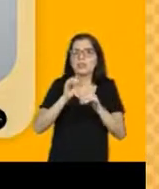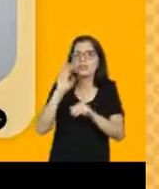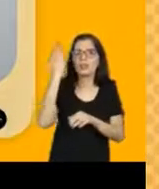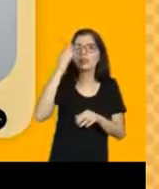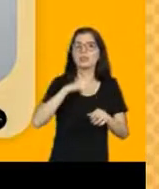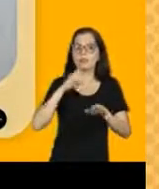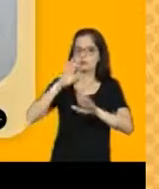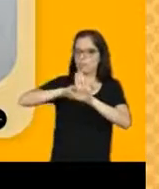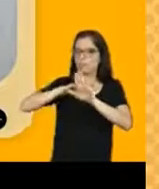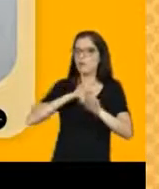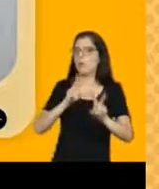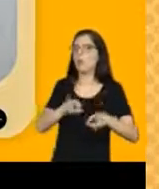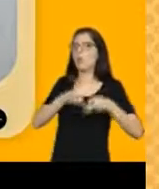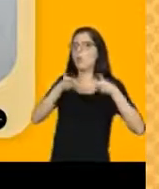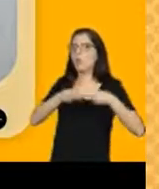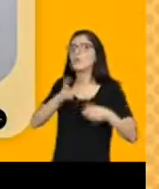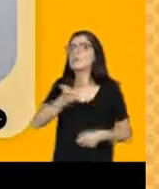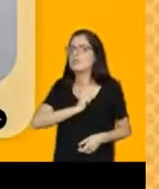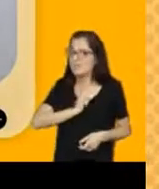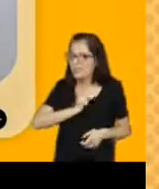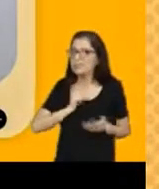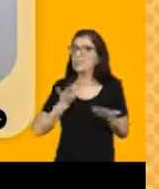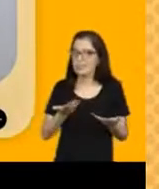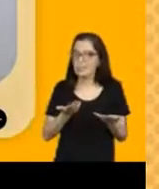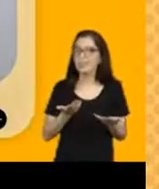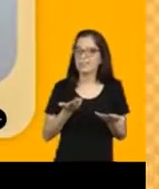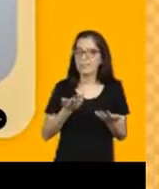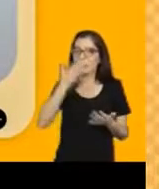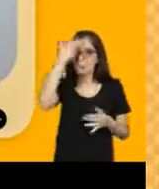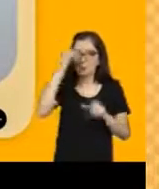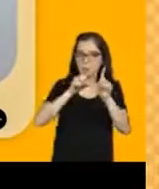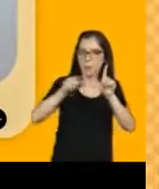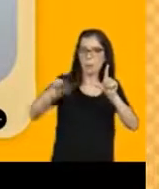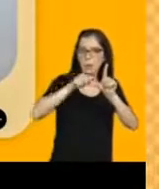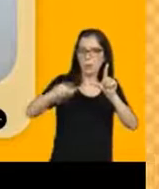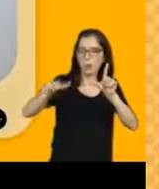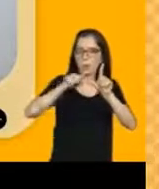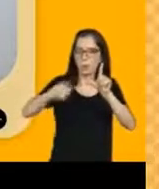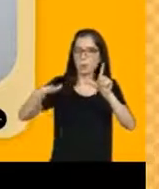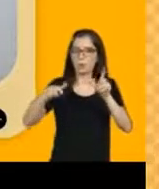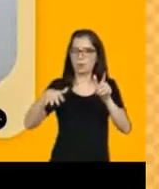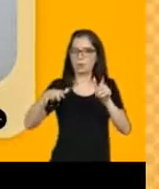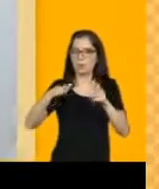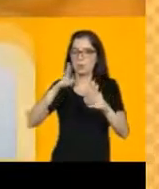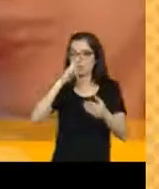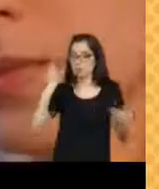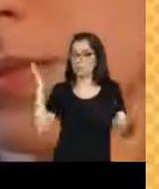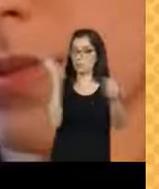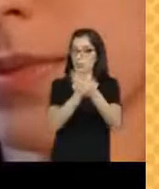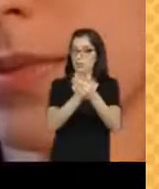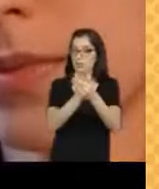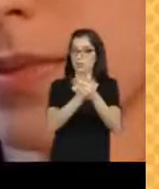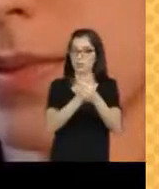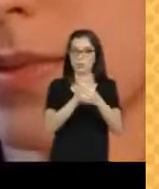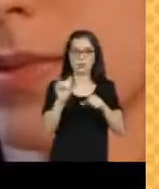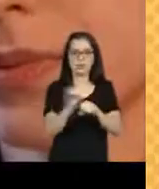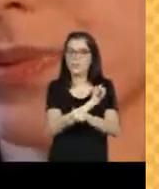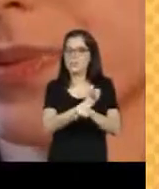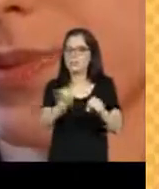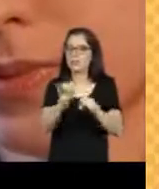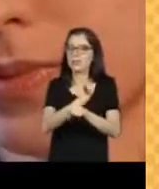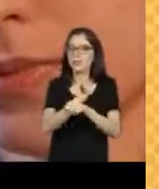viraram uma indústria mesmo, então tem gente que hoje ganha dinheiro, que tem processos, que tem, enfim, todo um método